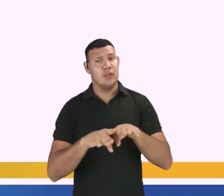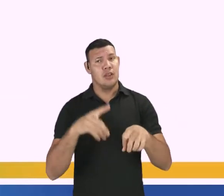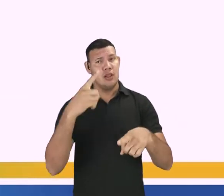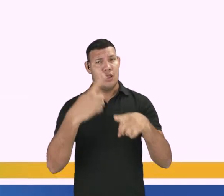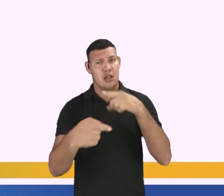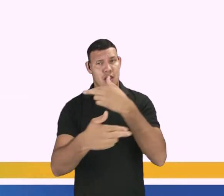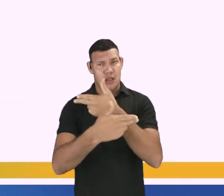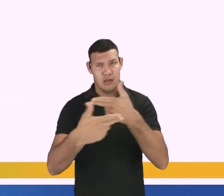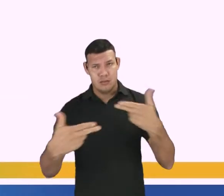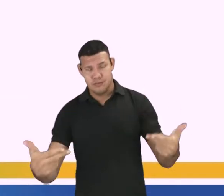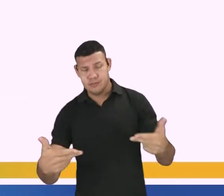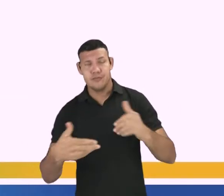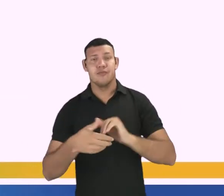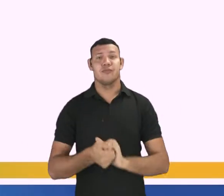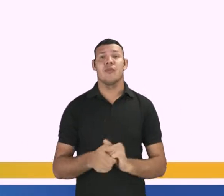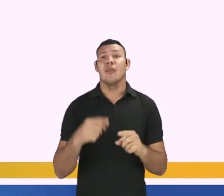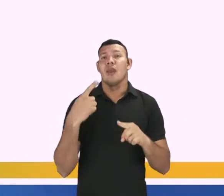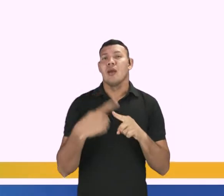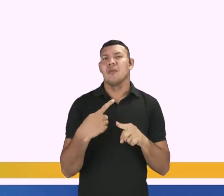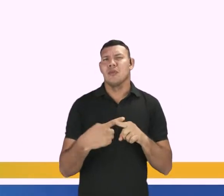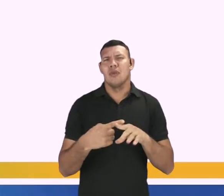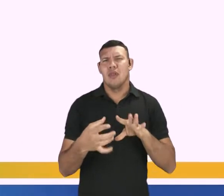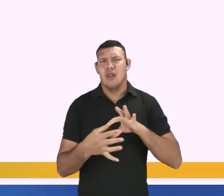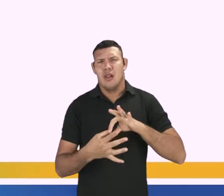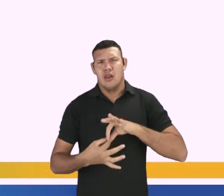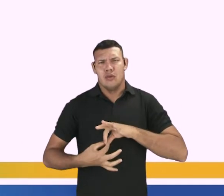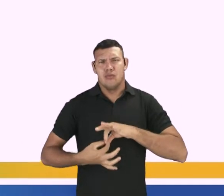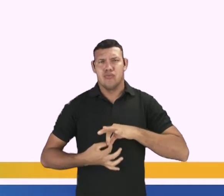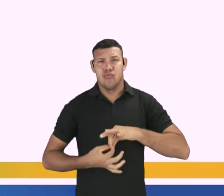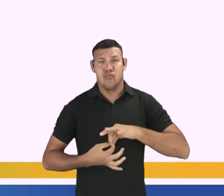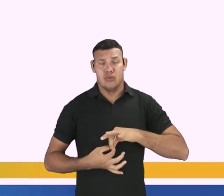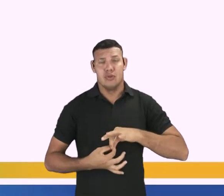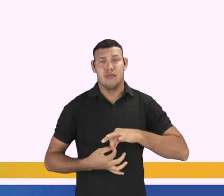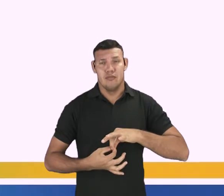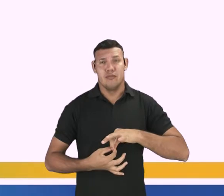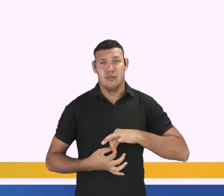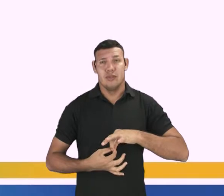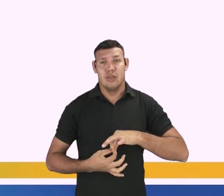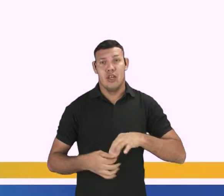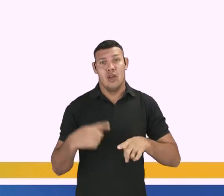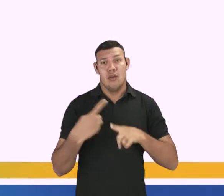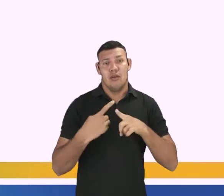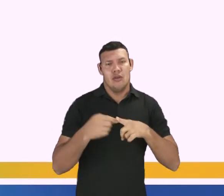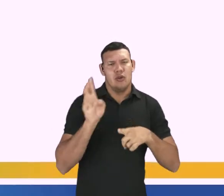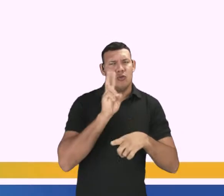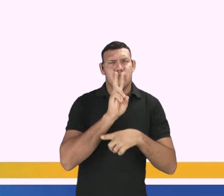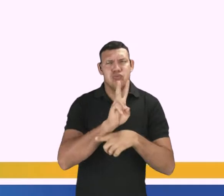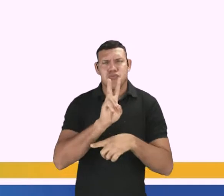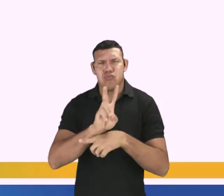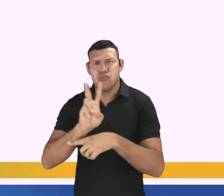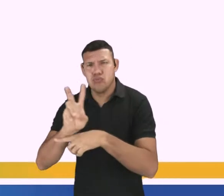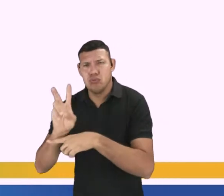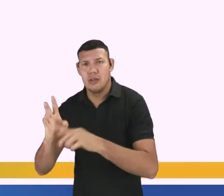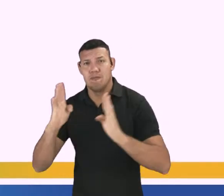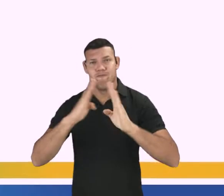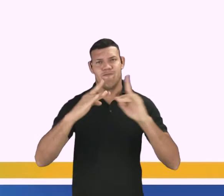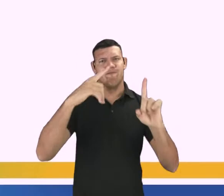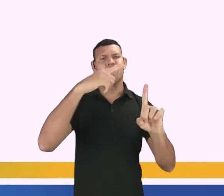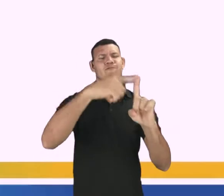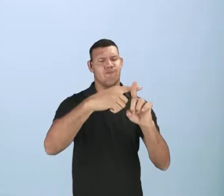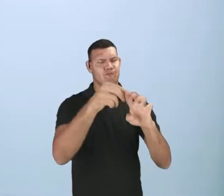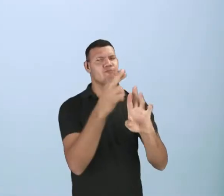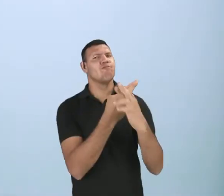plano espiritual? Porque eles zelavam, eles cuidavam da vida espiritual das pessoas. Era a